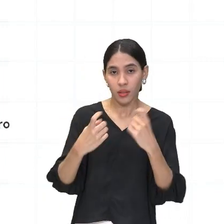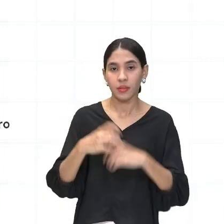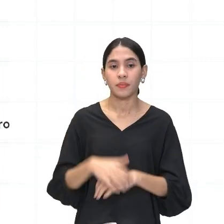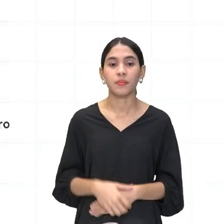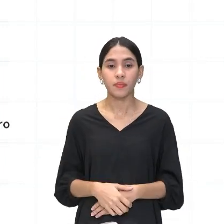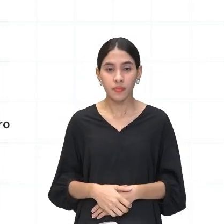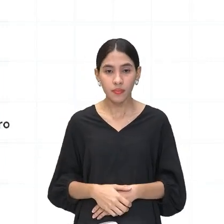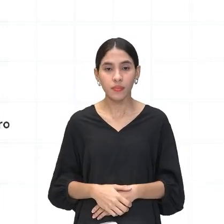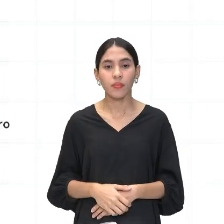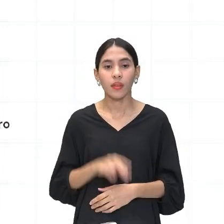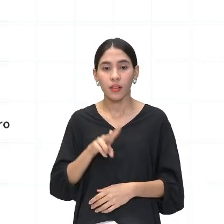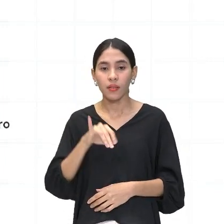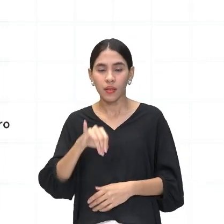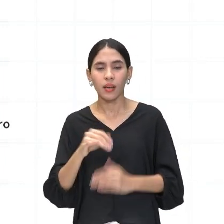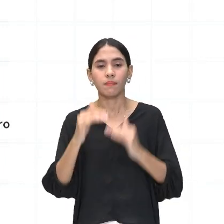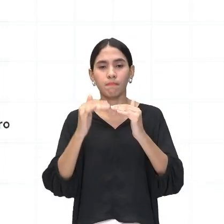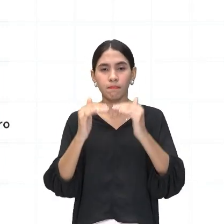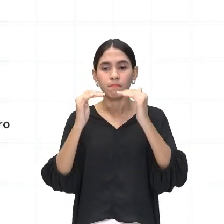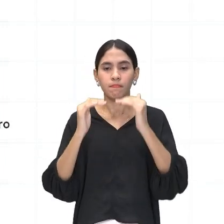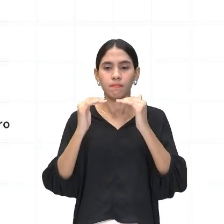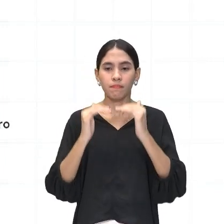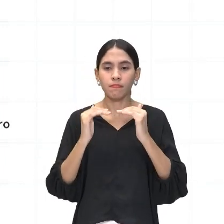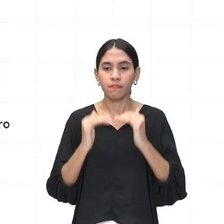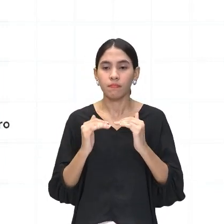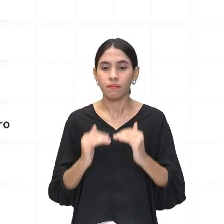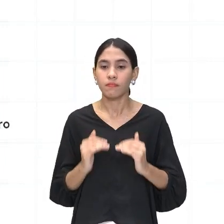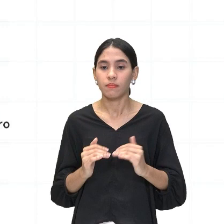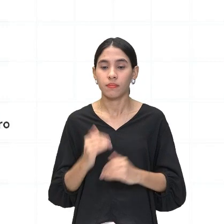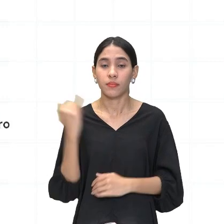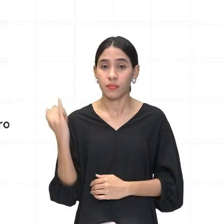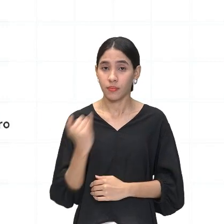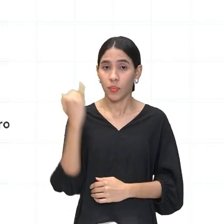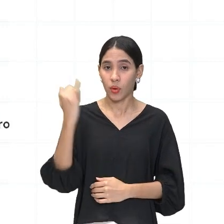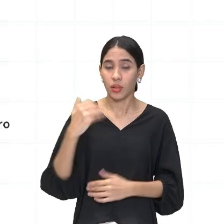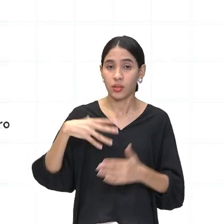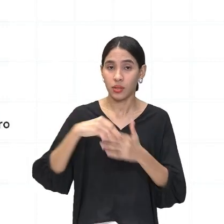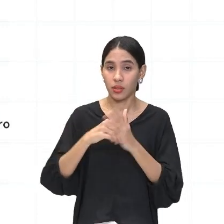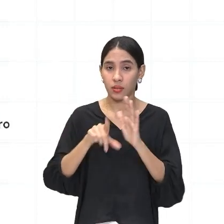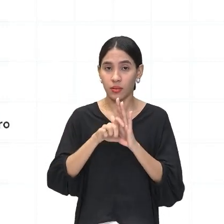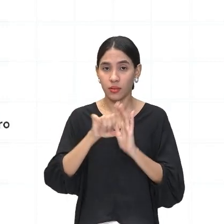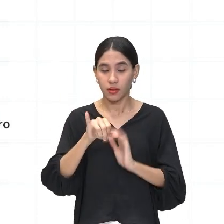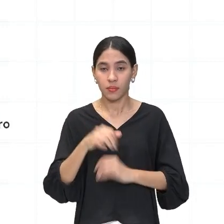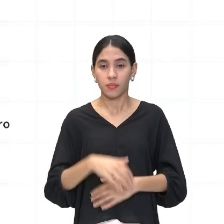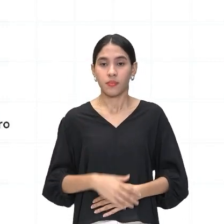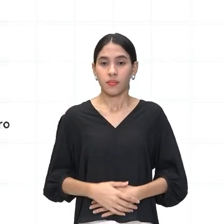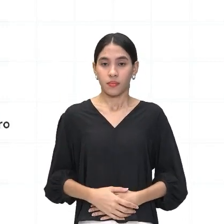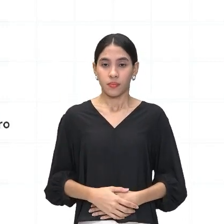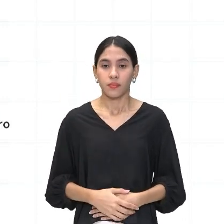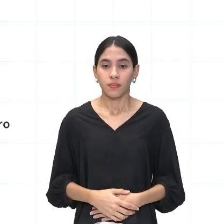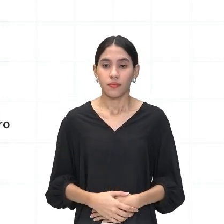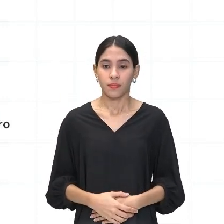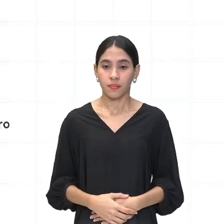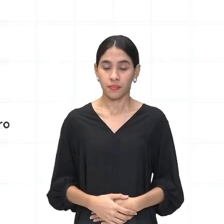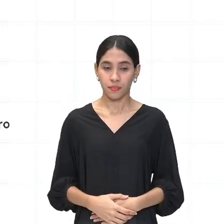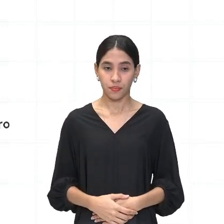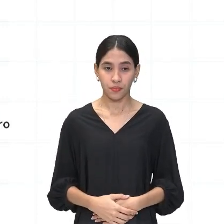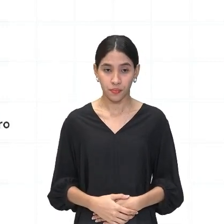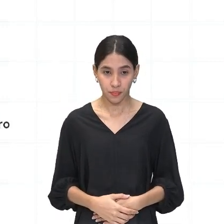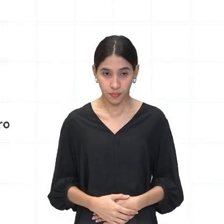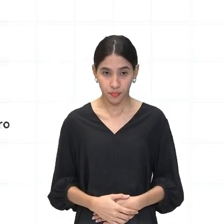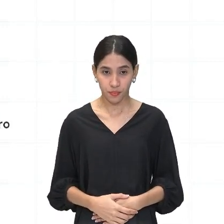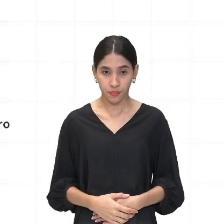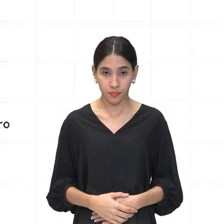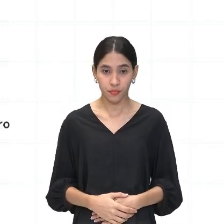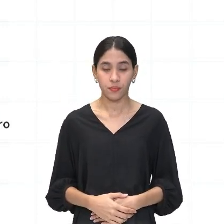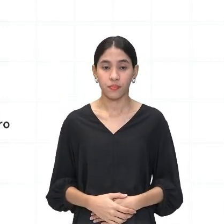vai discorrendo sobre os outros pontos fundamentais aí que diz essa lei, não é? Ainda sobre